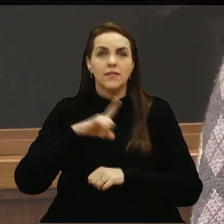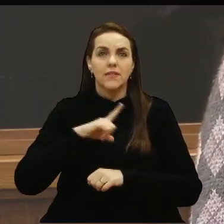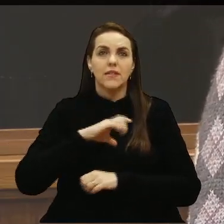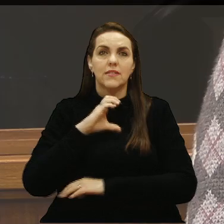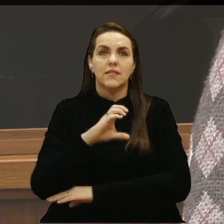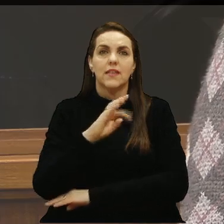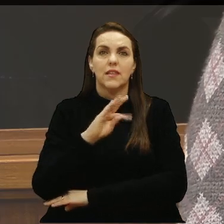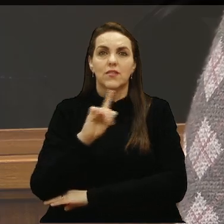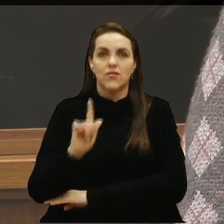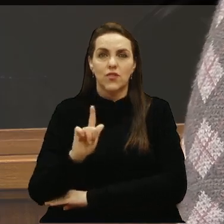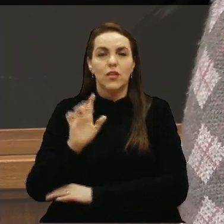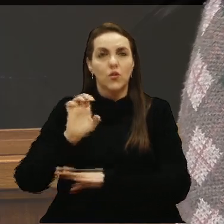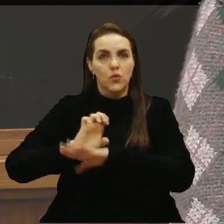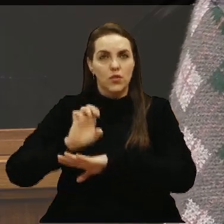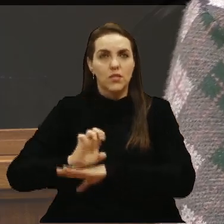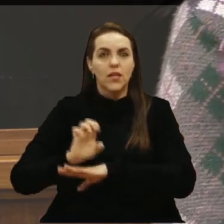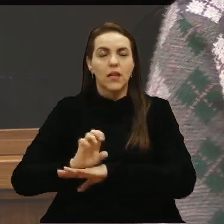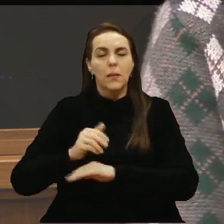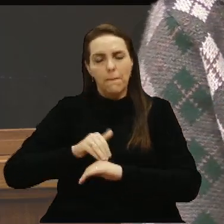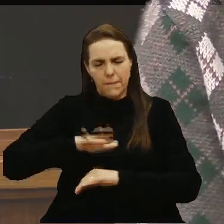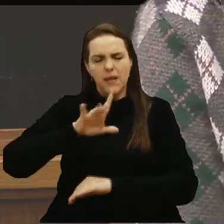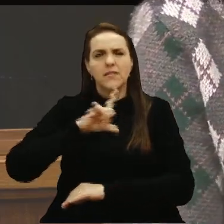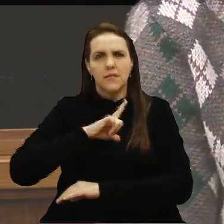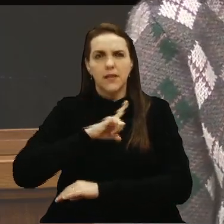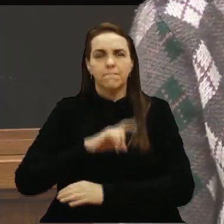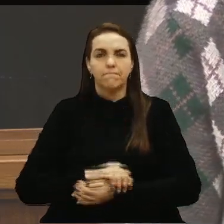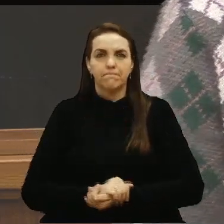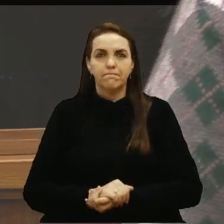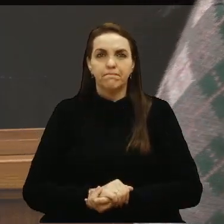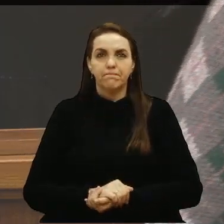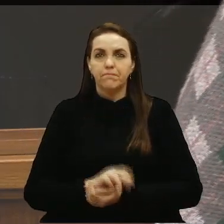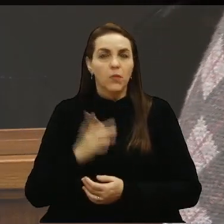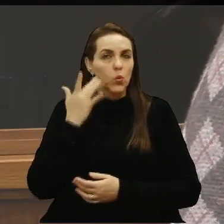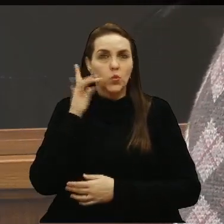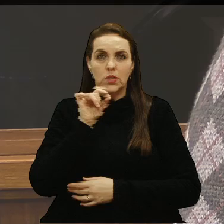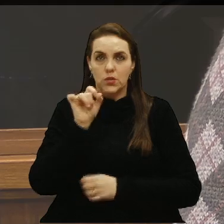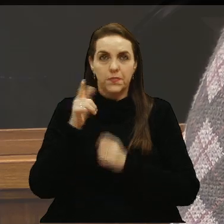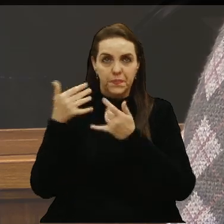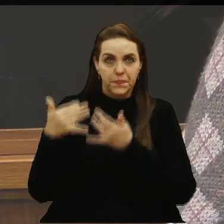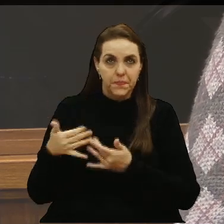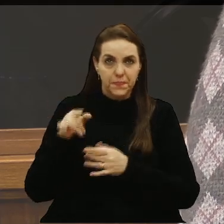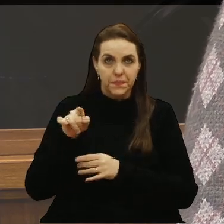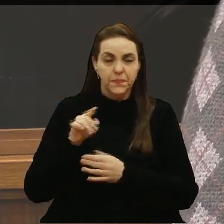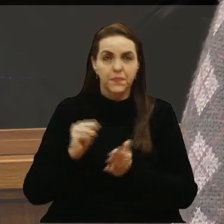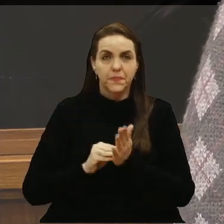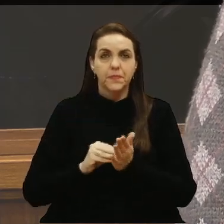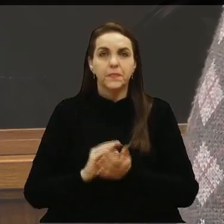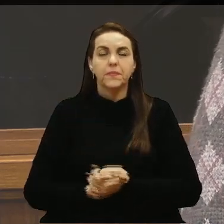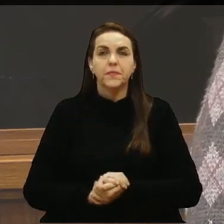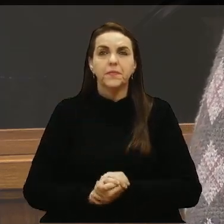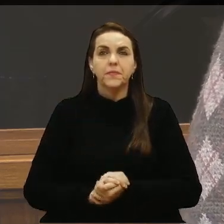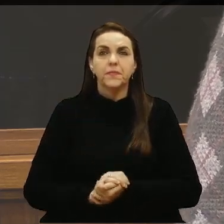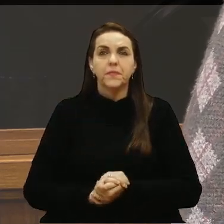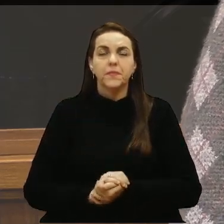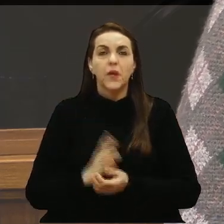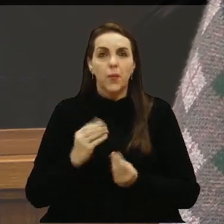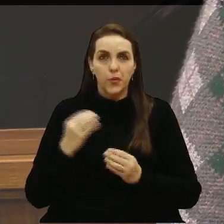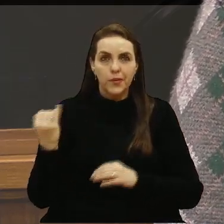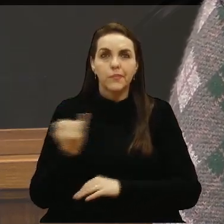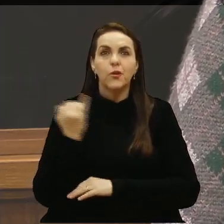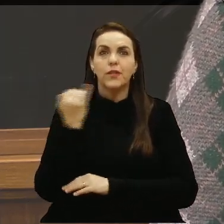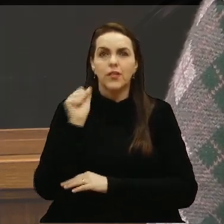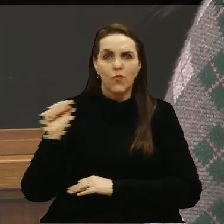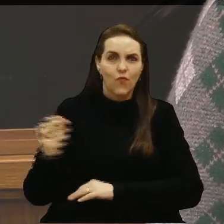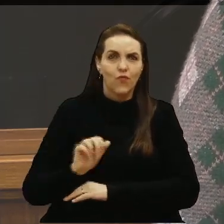CTGs no estado, né? Que mais tem, não sei se tu chegaste a colocar ali, mas enfim. E é muito importante